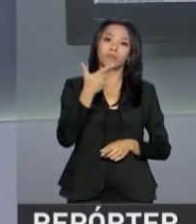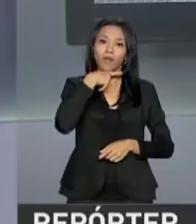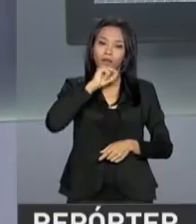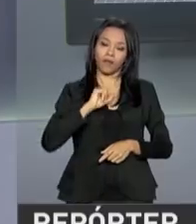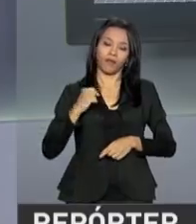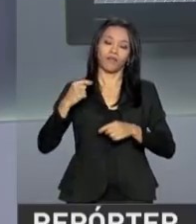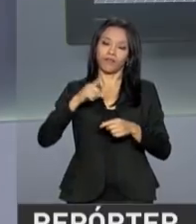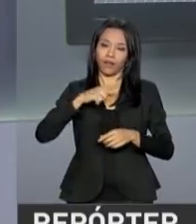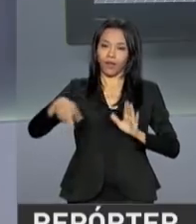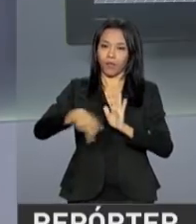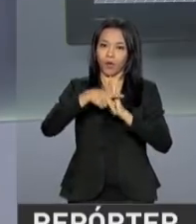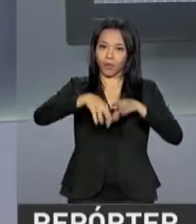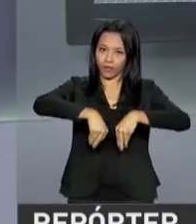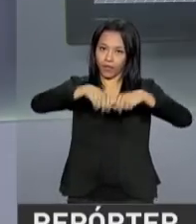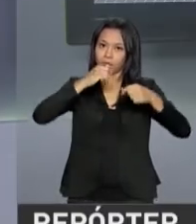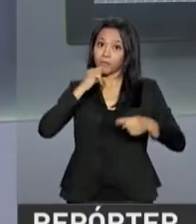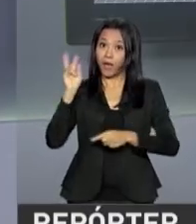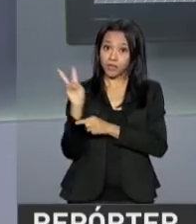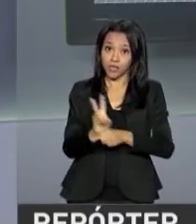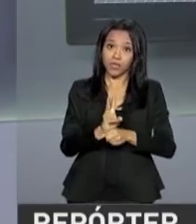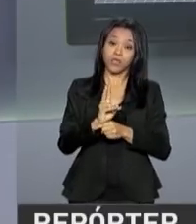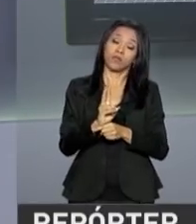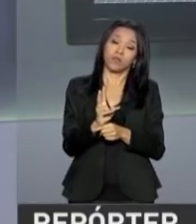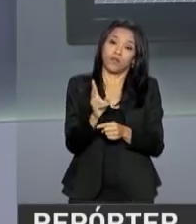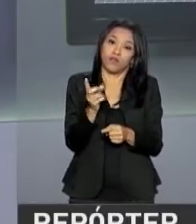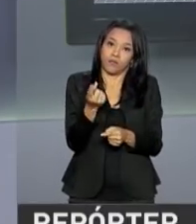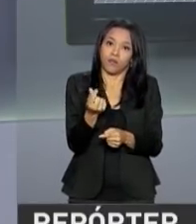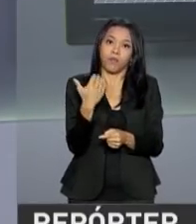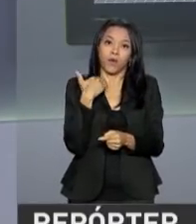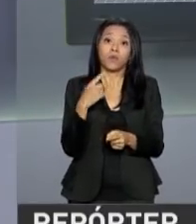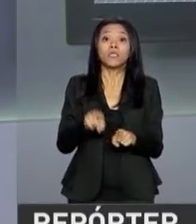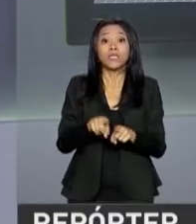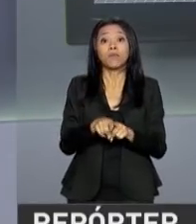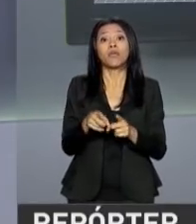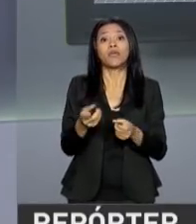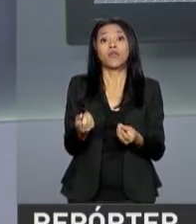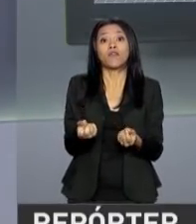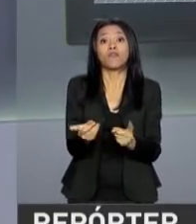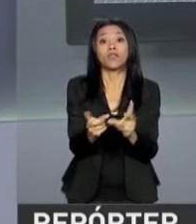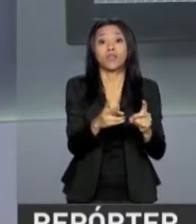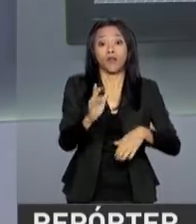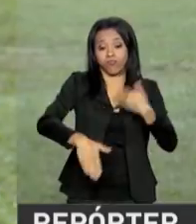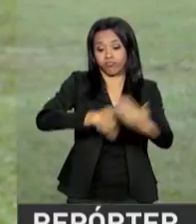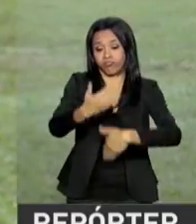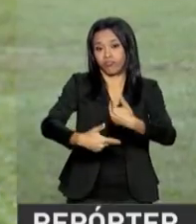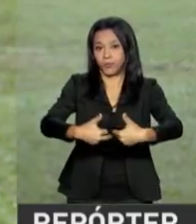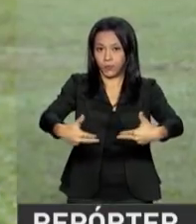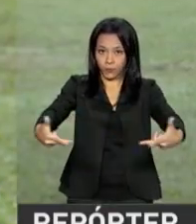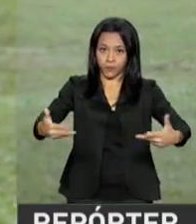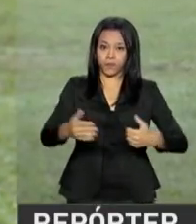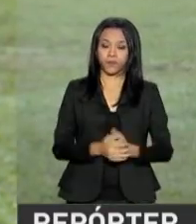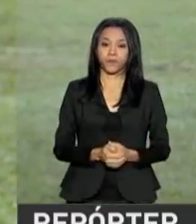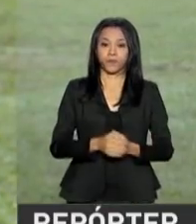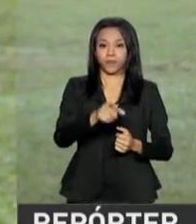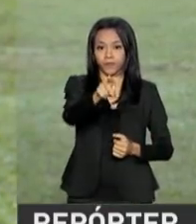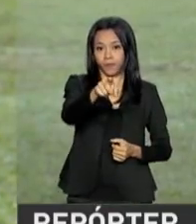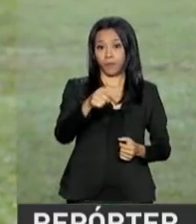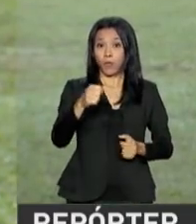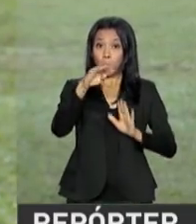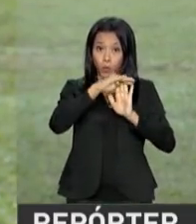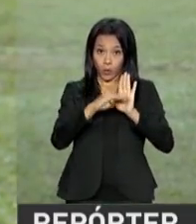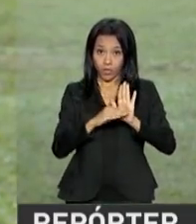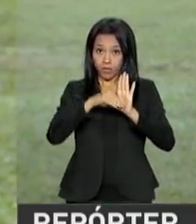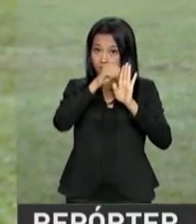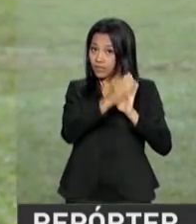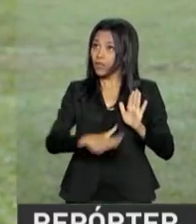como acesso a crédito bancário ea possibilidade de comercializar a produção o programa nacional de